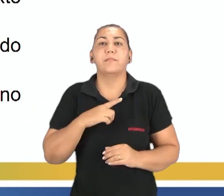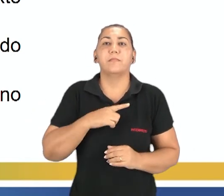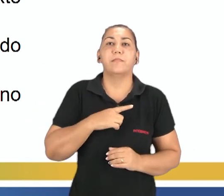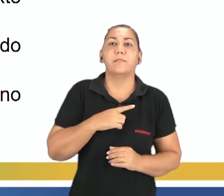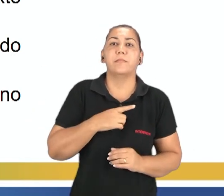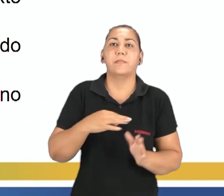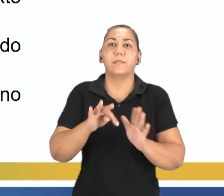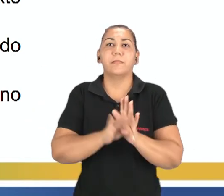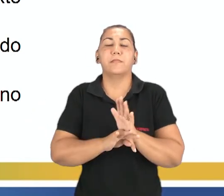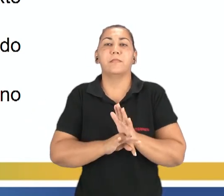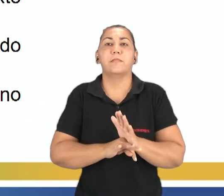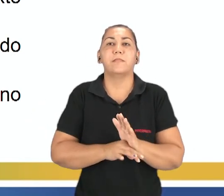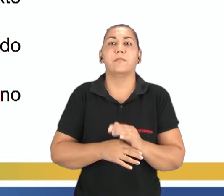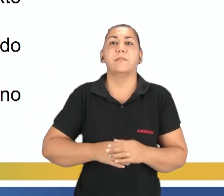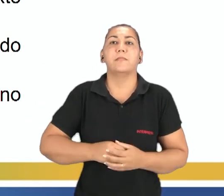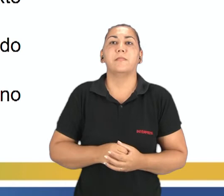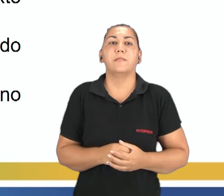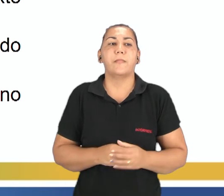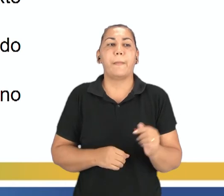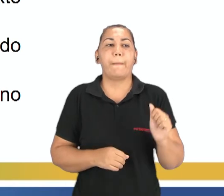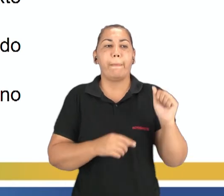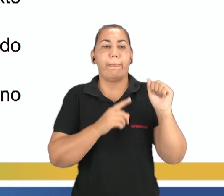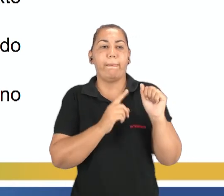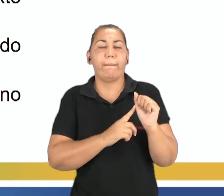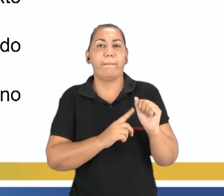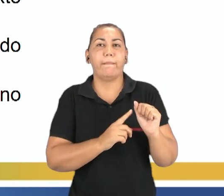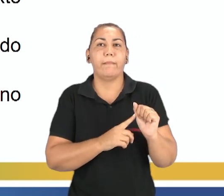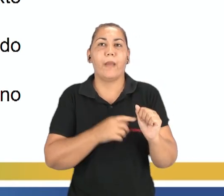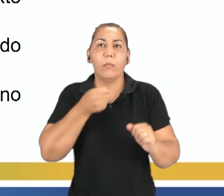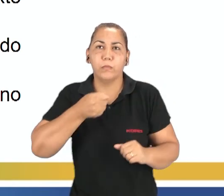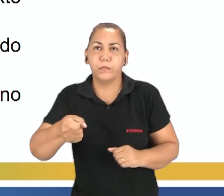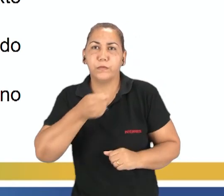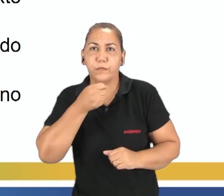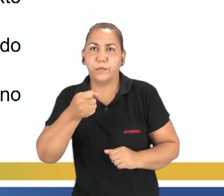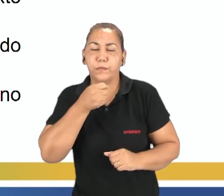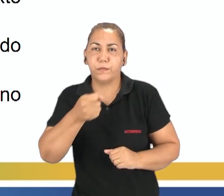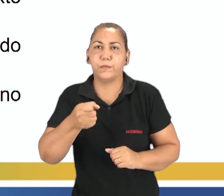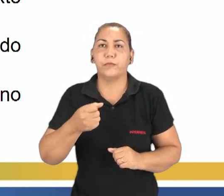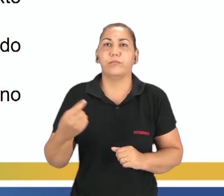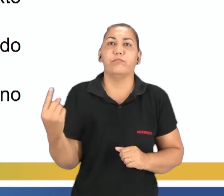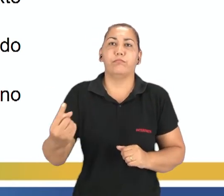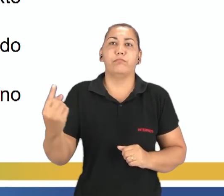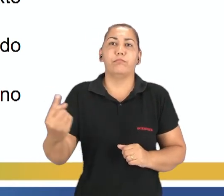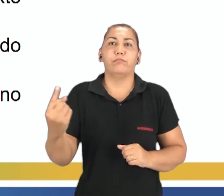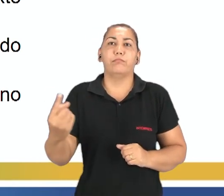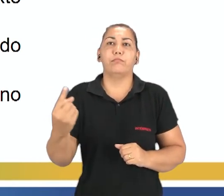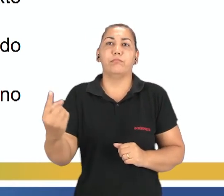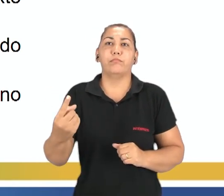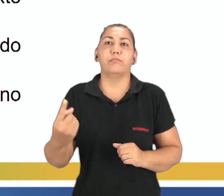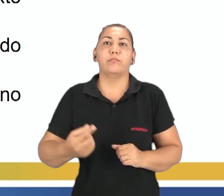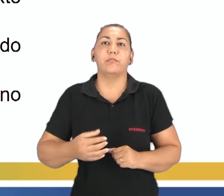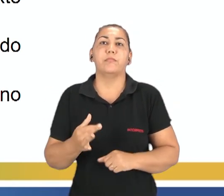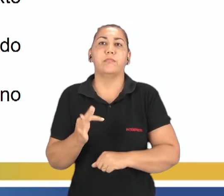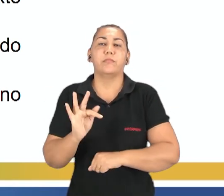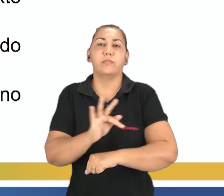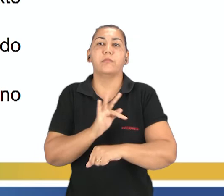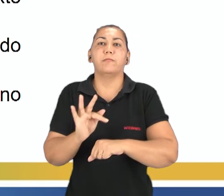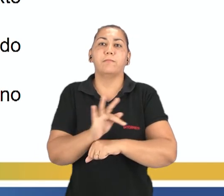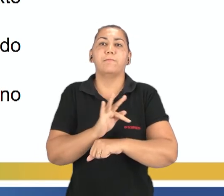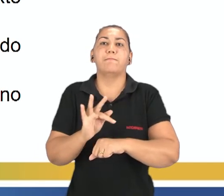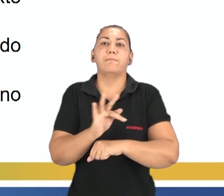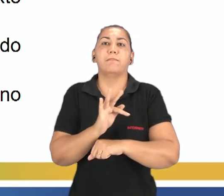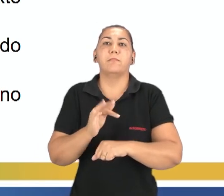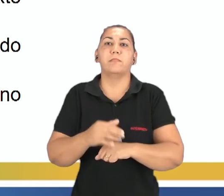acima. Vamos lá? Letra A é uma entrevista individual com o uso da linguagem formal tanto pela jornalista como a